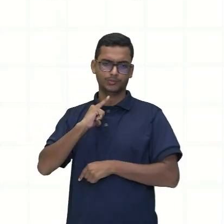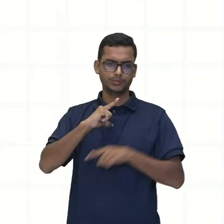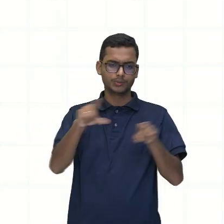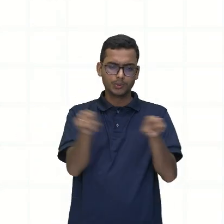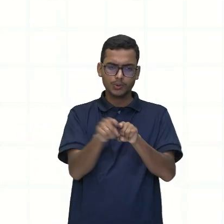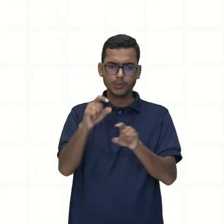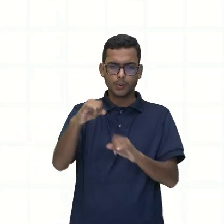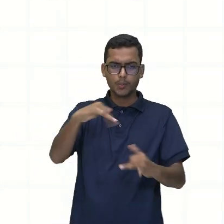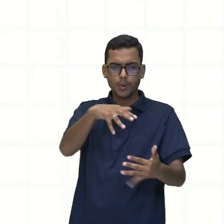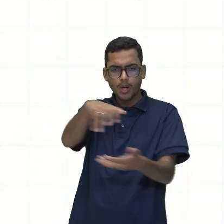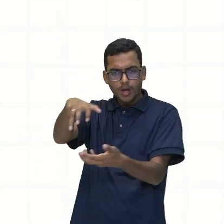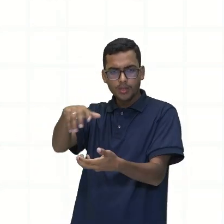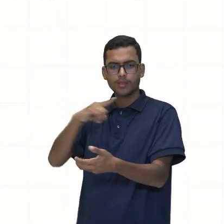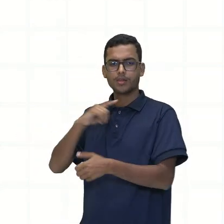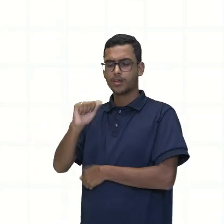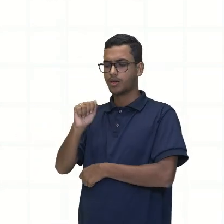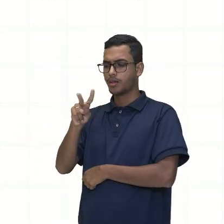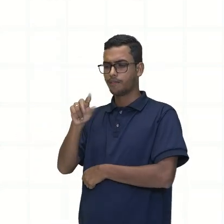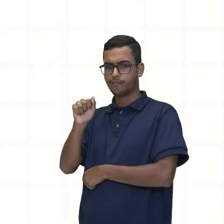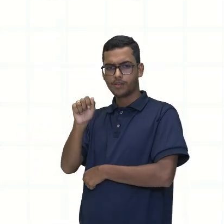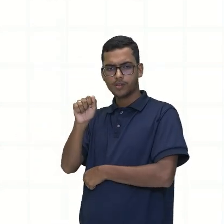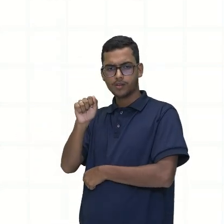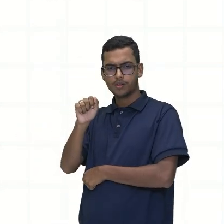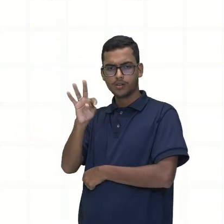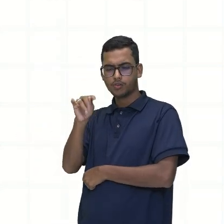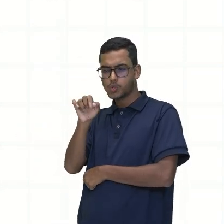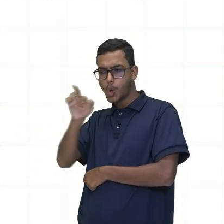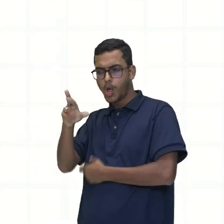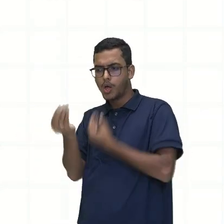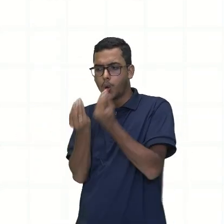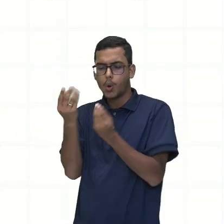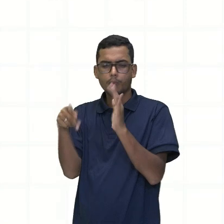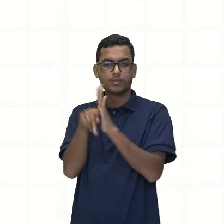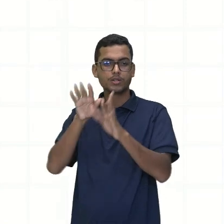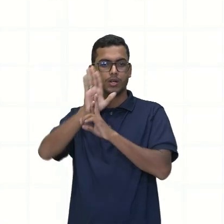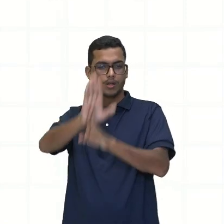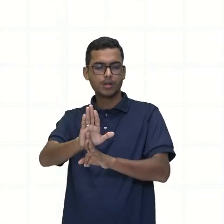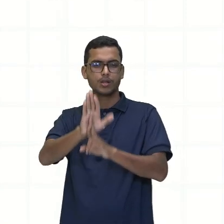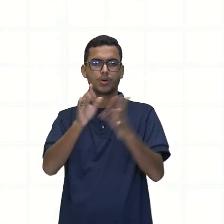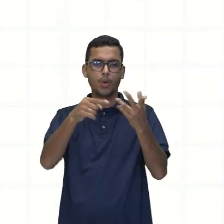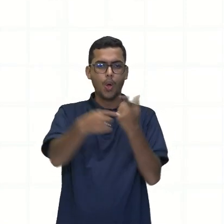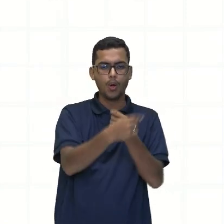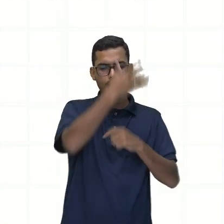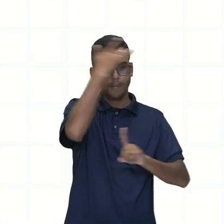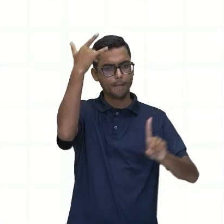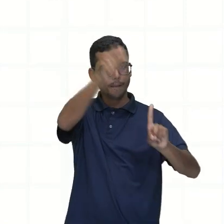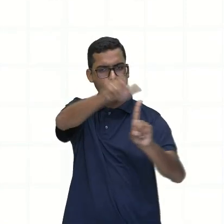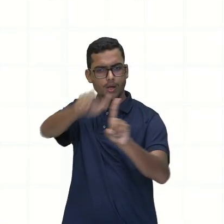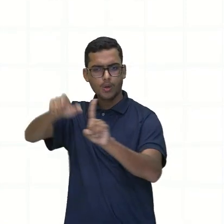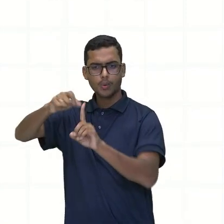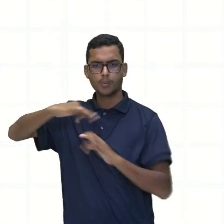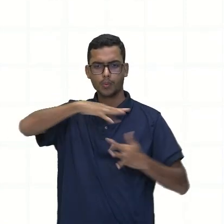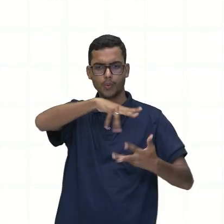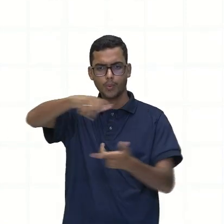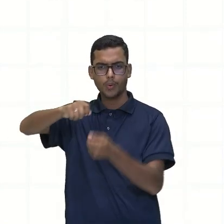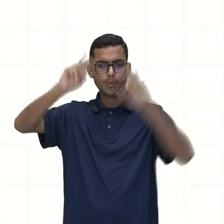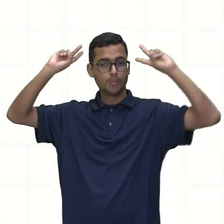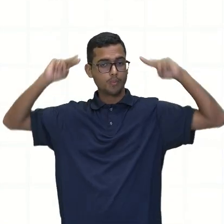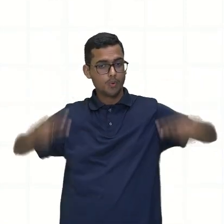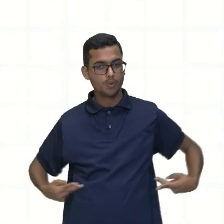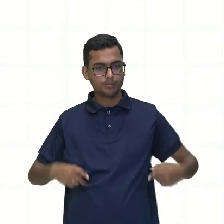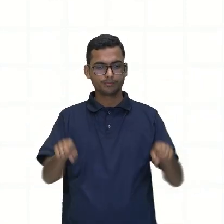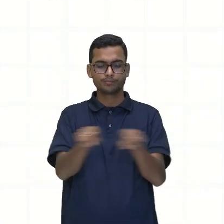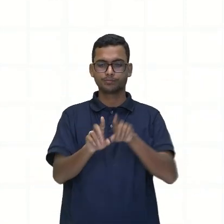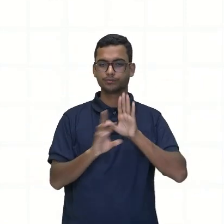você encontra também os avatares, né? Como se fossem outras representações da sua pessoa, certo? As pessoas escolhem, né, os